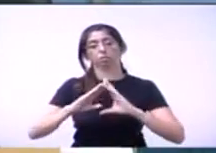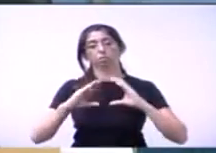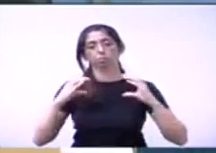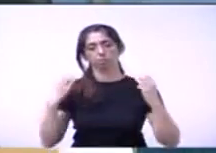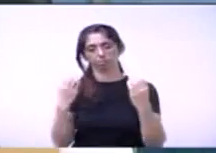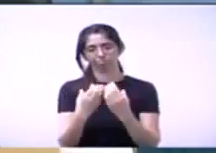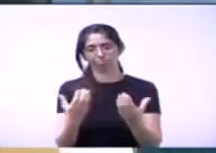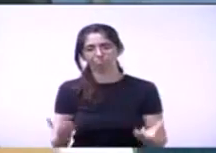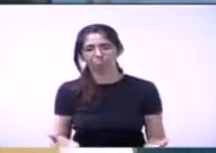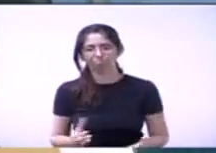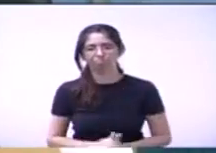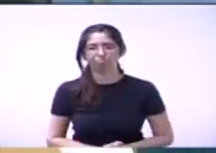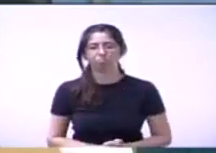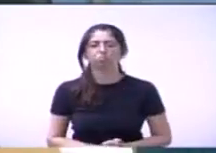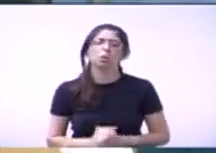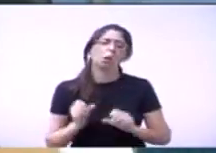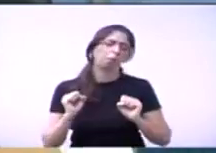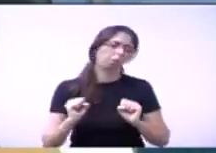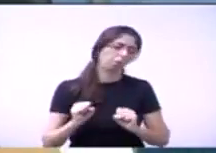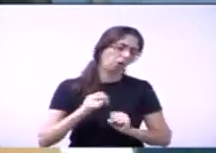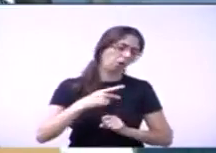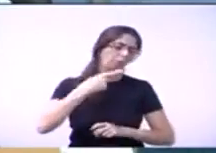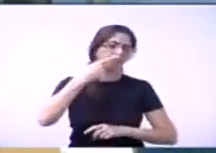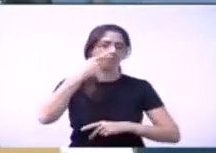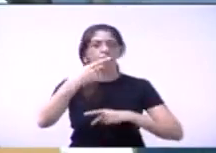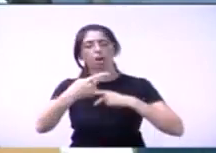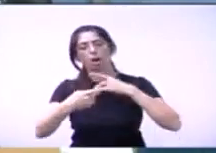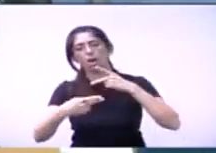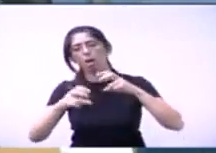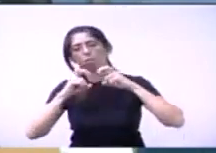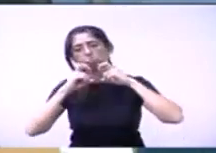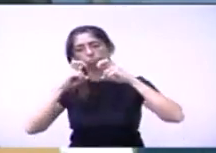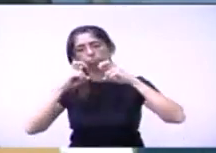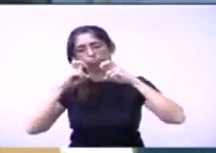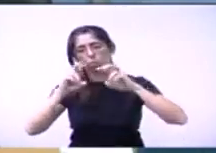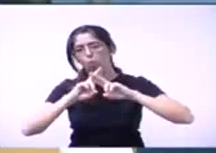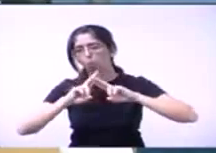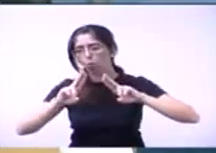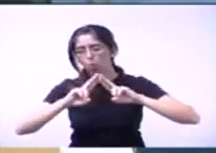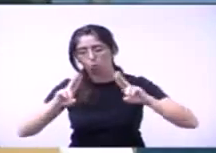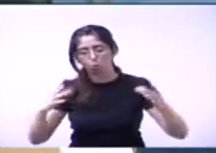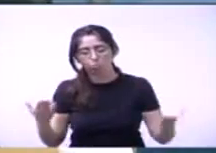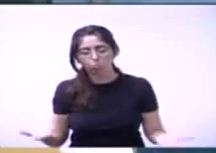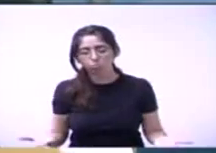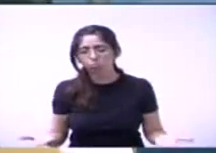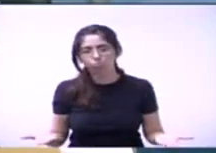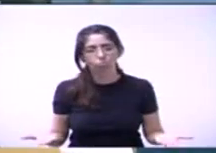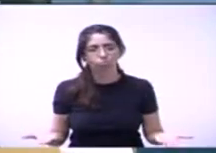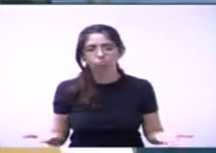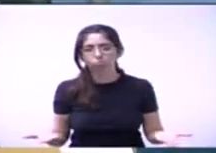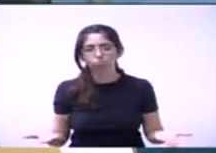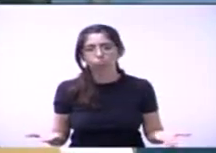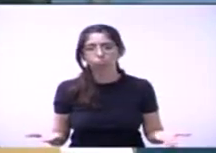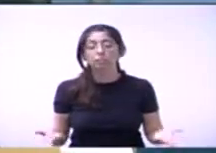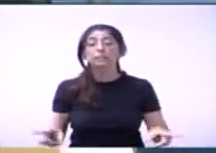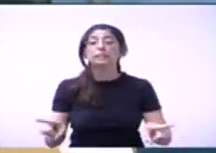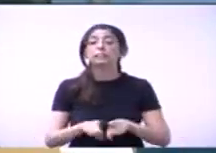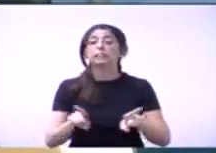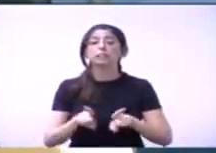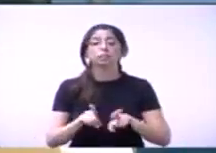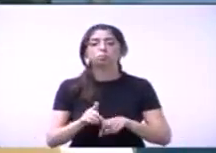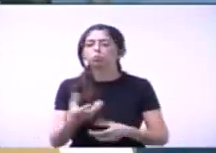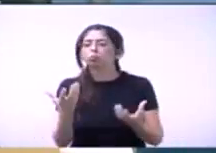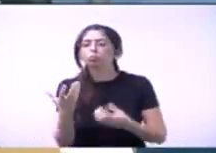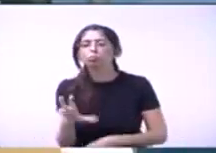casa. E pode vaiar, pode falar, porque eu não vou deixar de respeitar. E eu não vou enganar ninguém, não